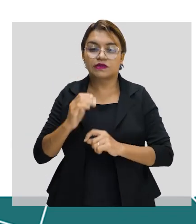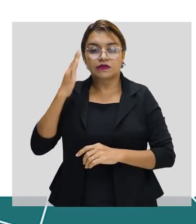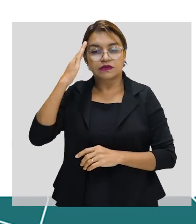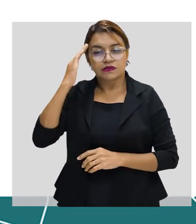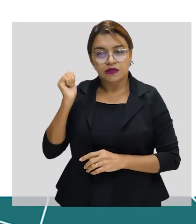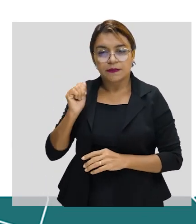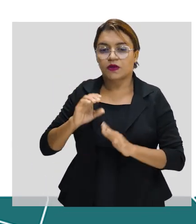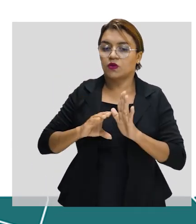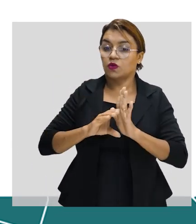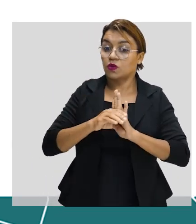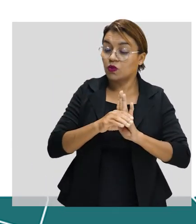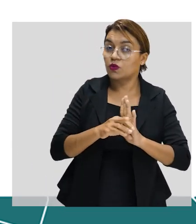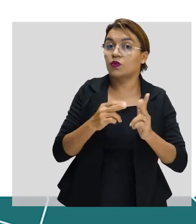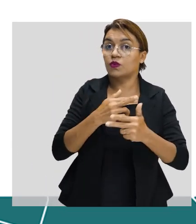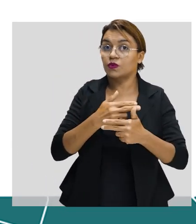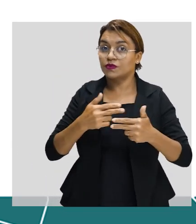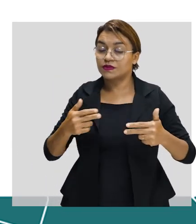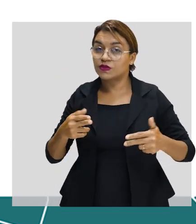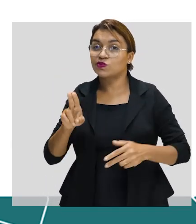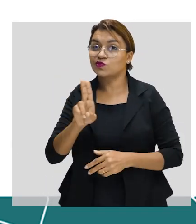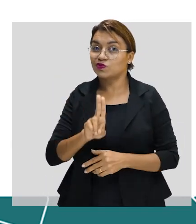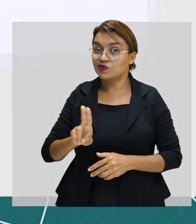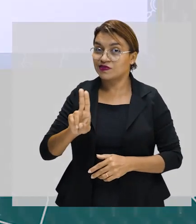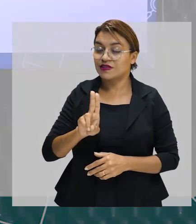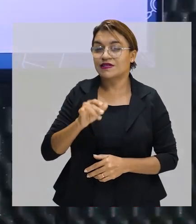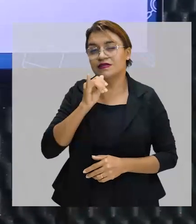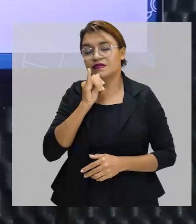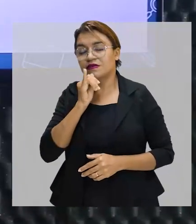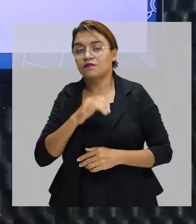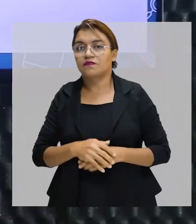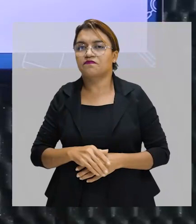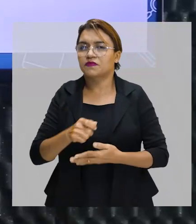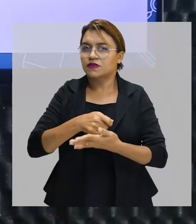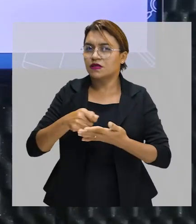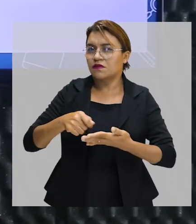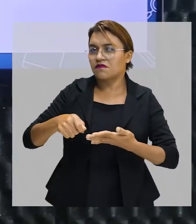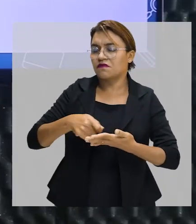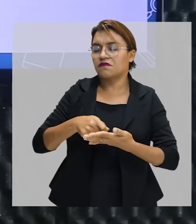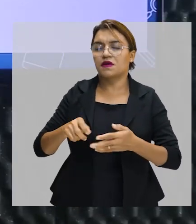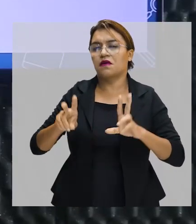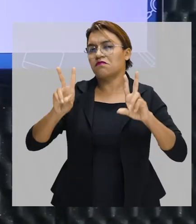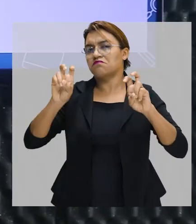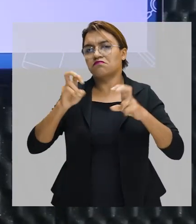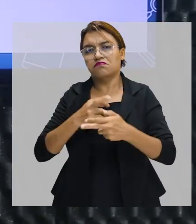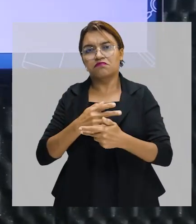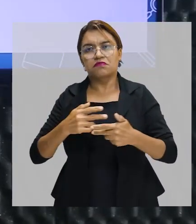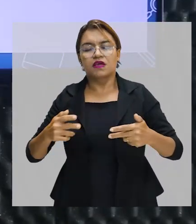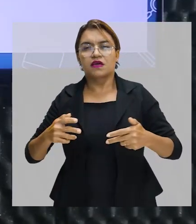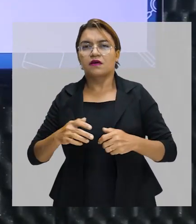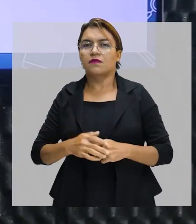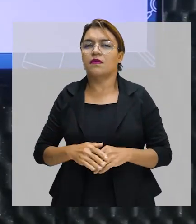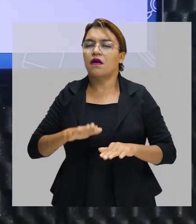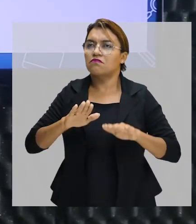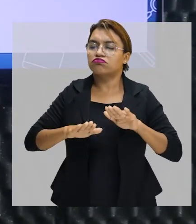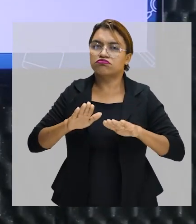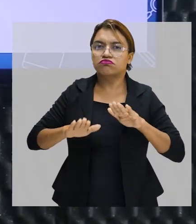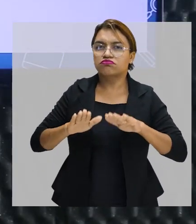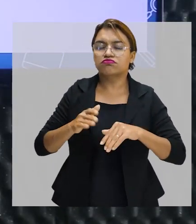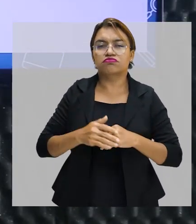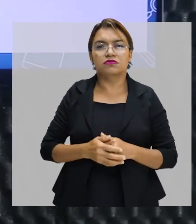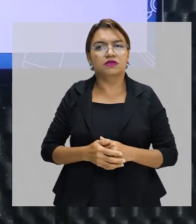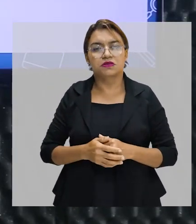são os conceitos que nós vamos articular. Às vezes você pode escrever sobre temas que não estão